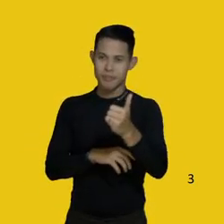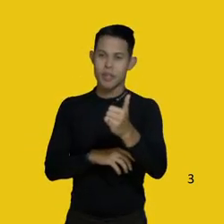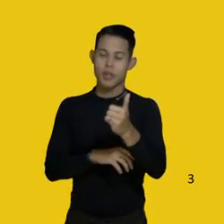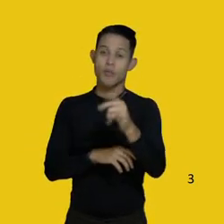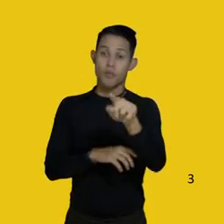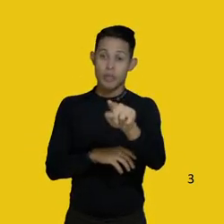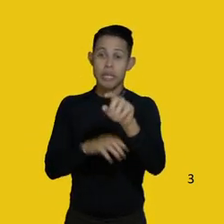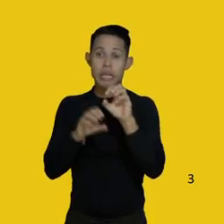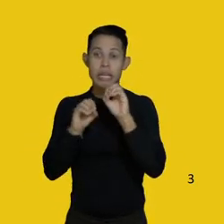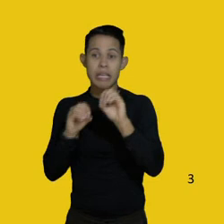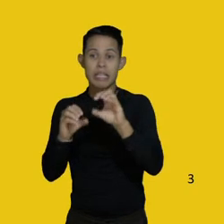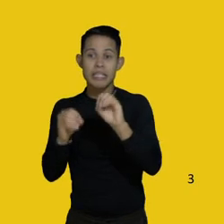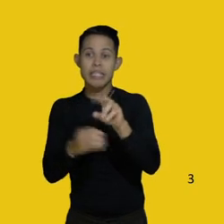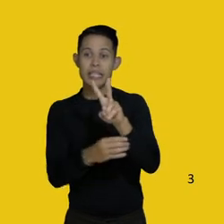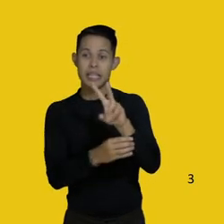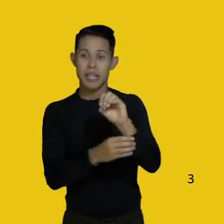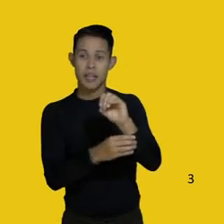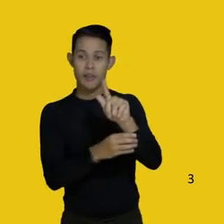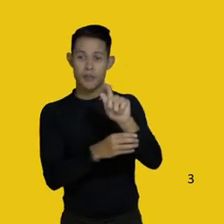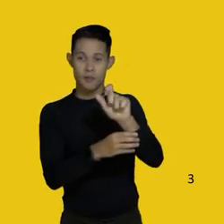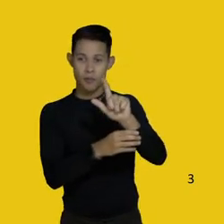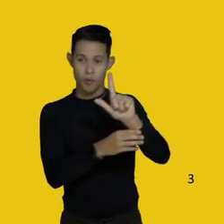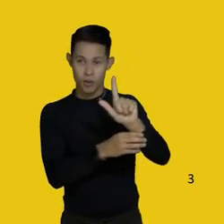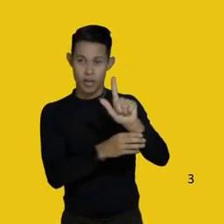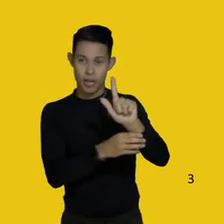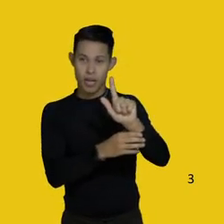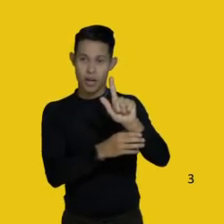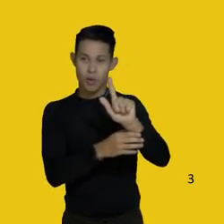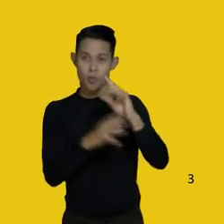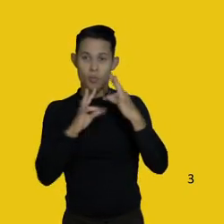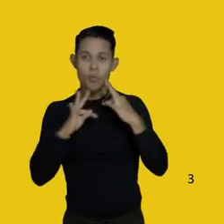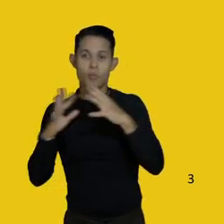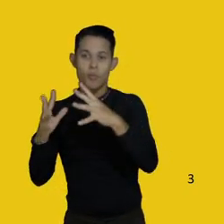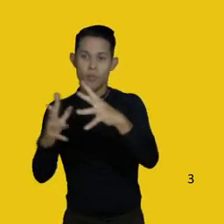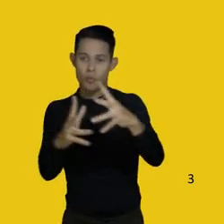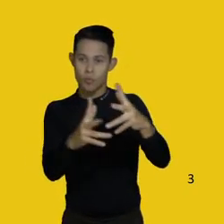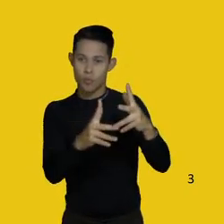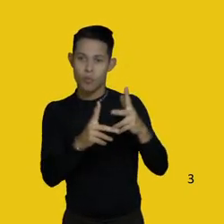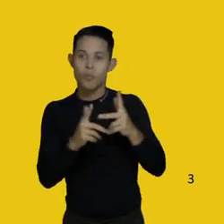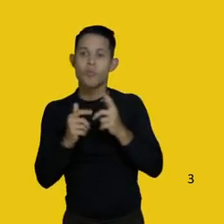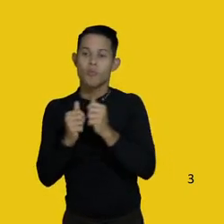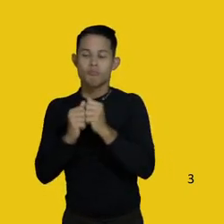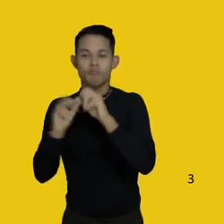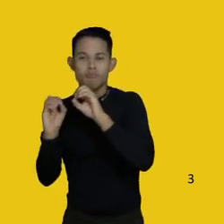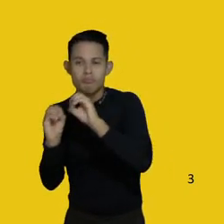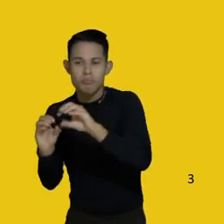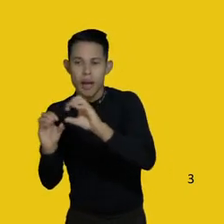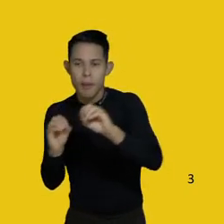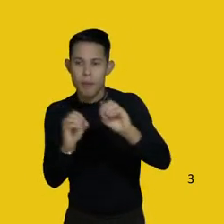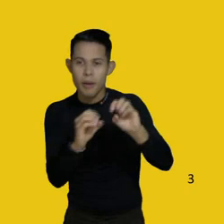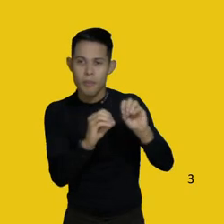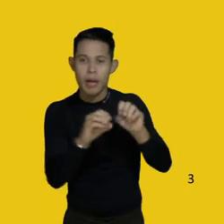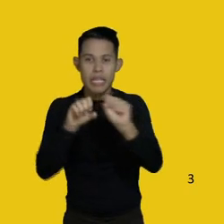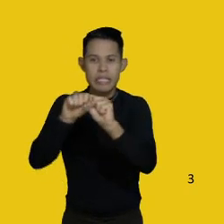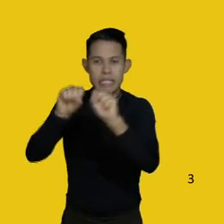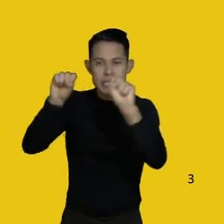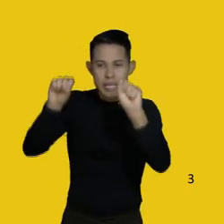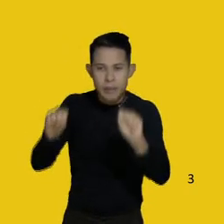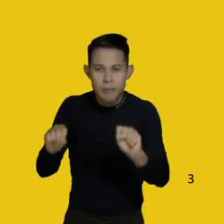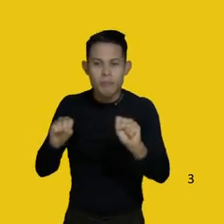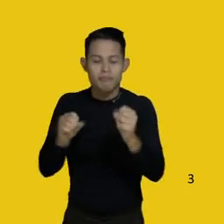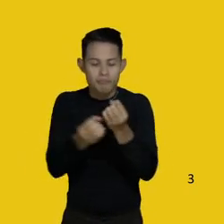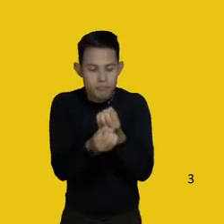vogais você tem que ir e voltar é cumulativo e sistemático né você não pode passar assim levemente